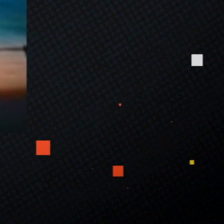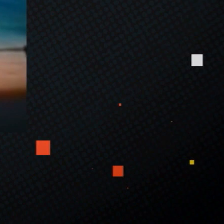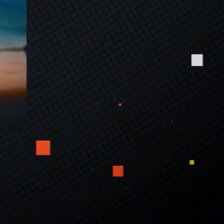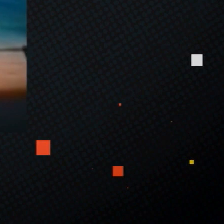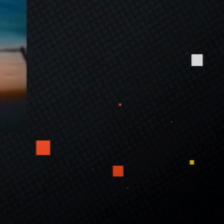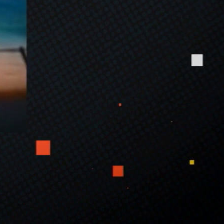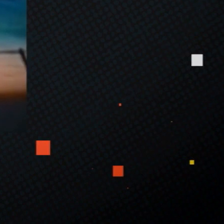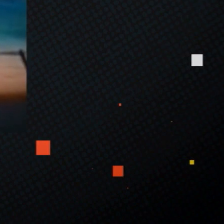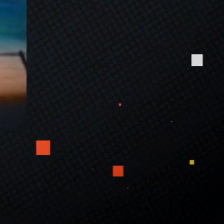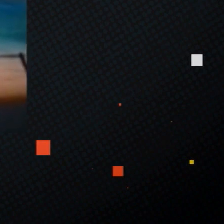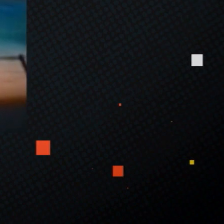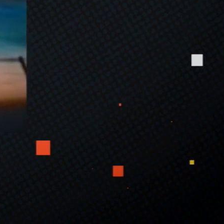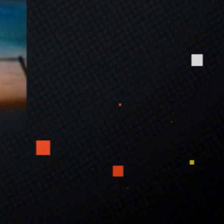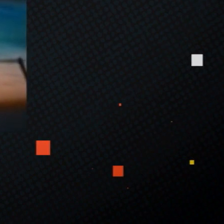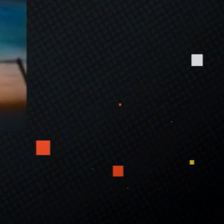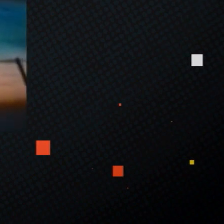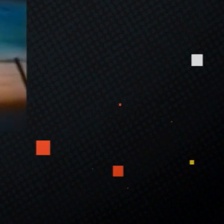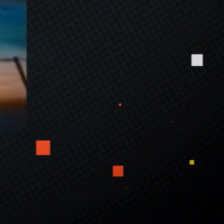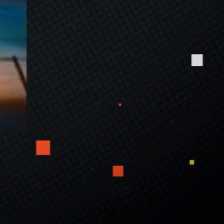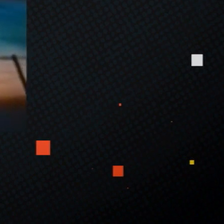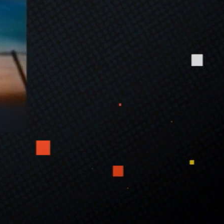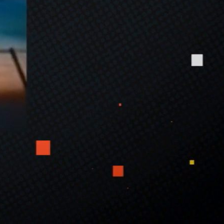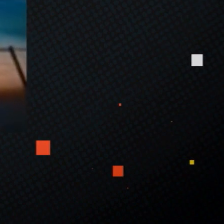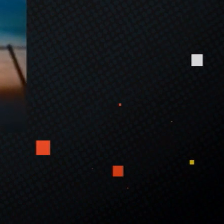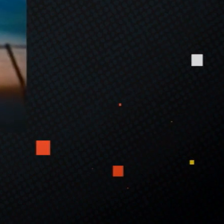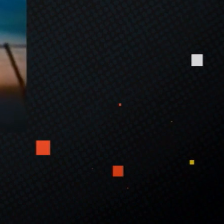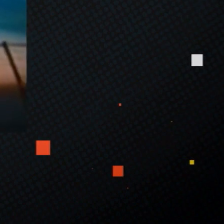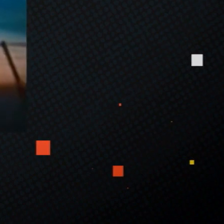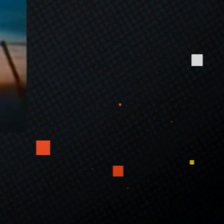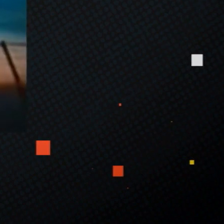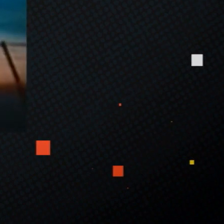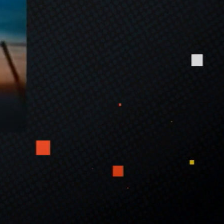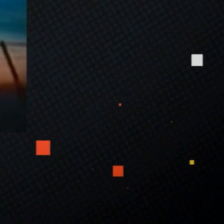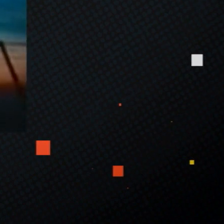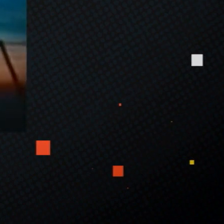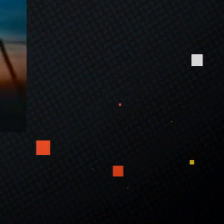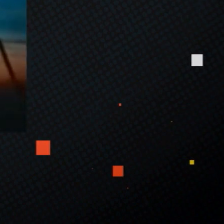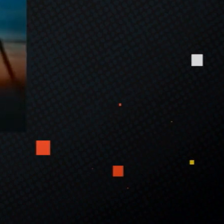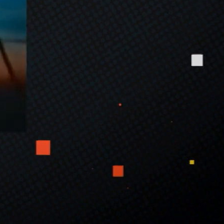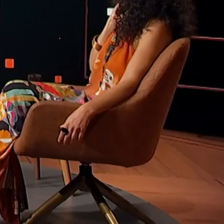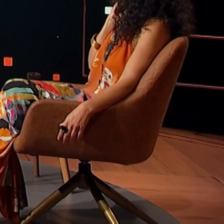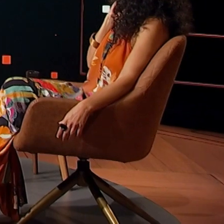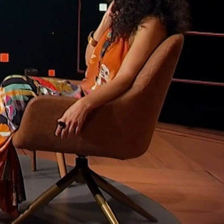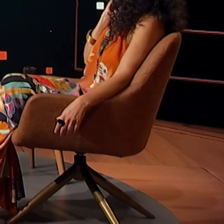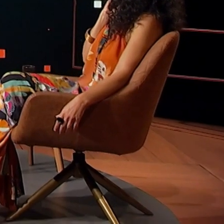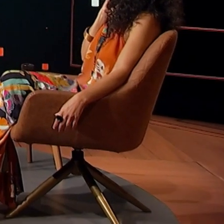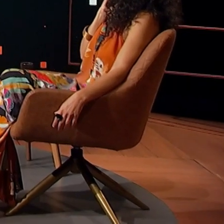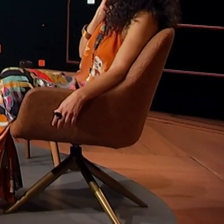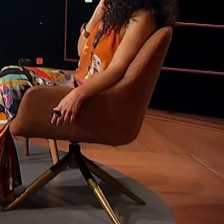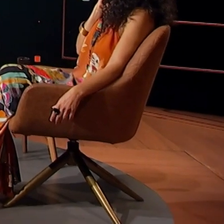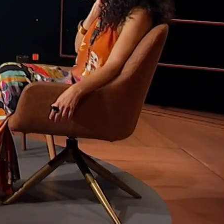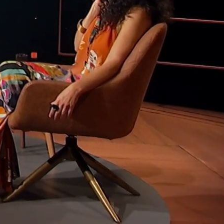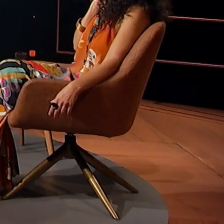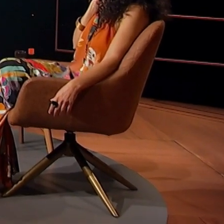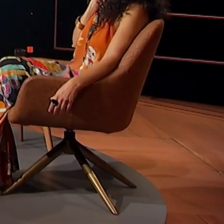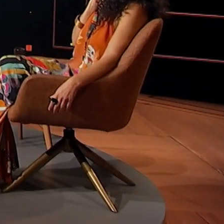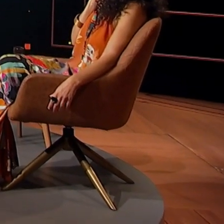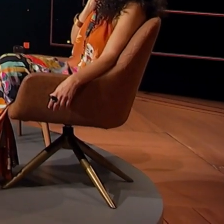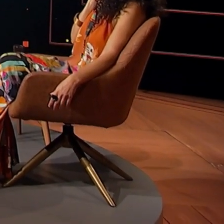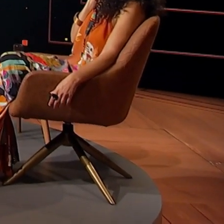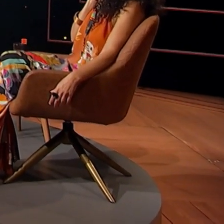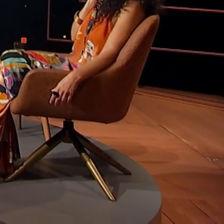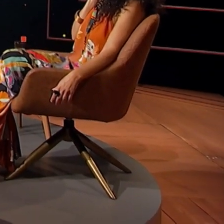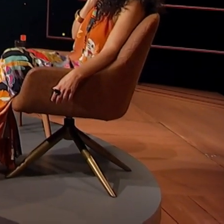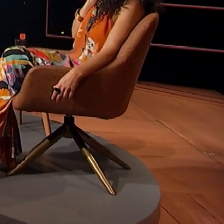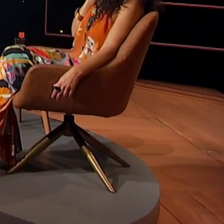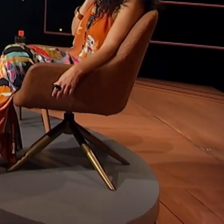de salpicar, 1000 cacos de vidro pelo cordão